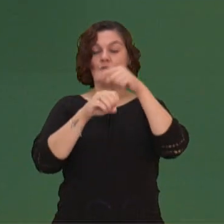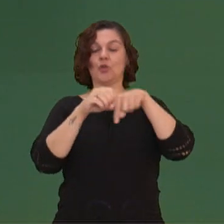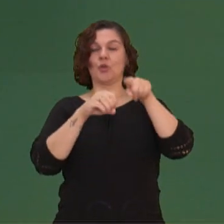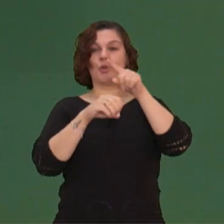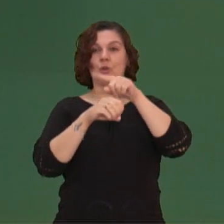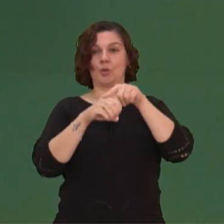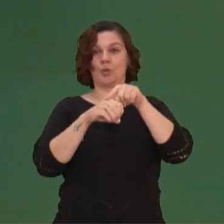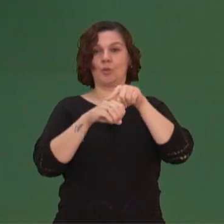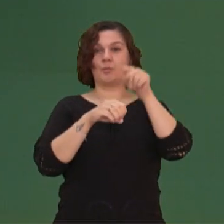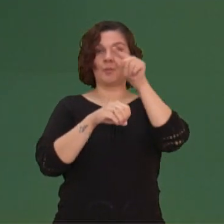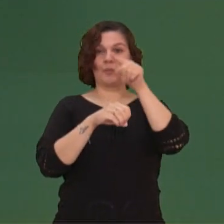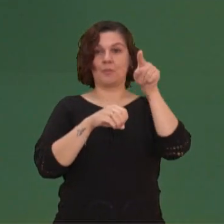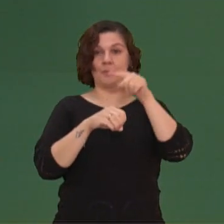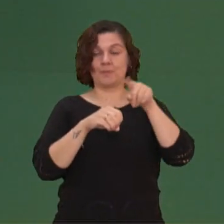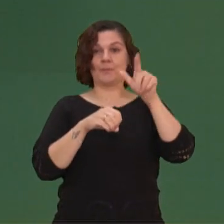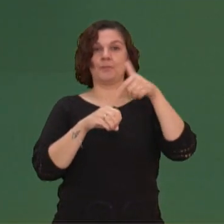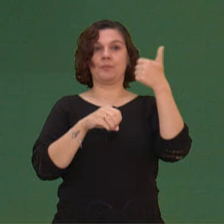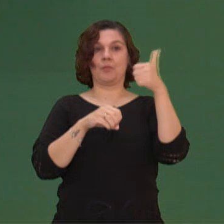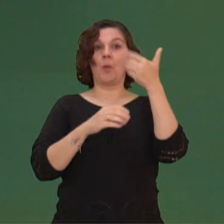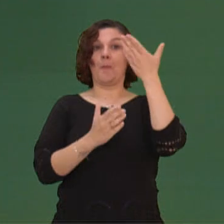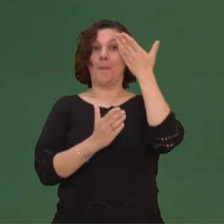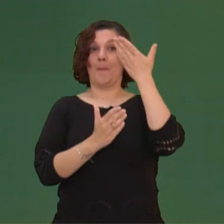Perdeu um elétron? 10 elétrons.